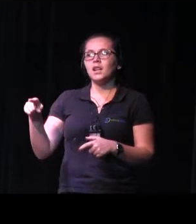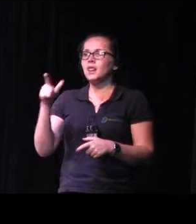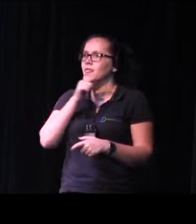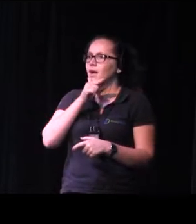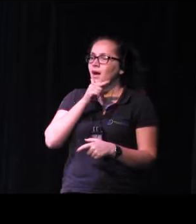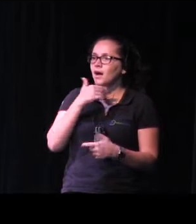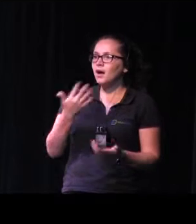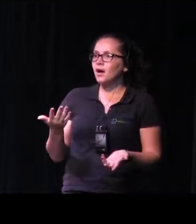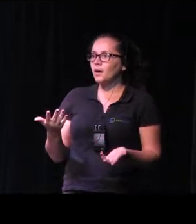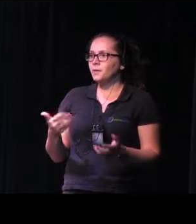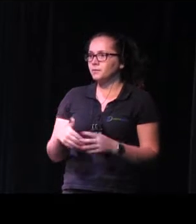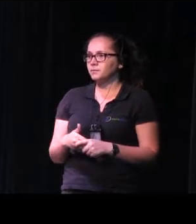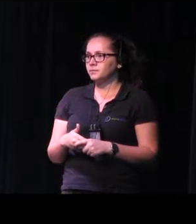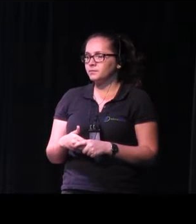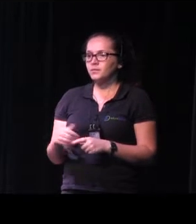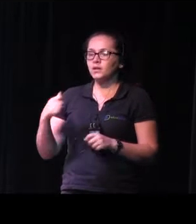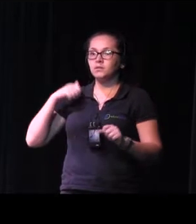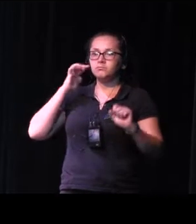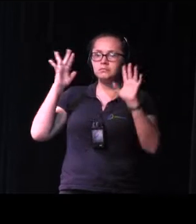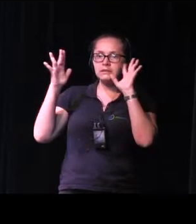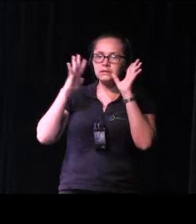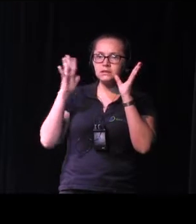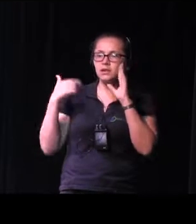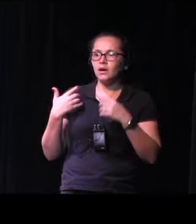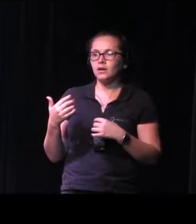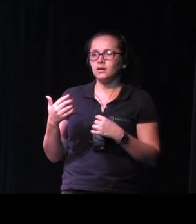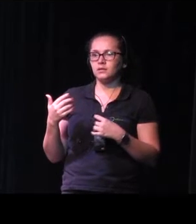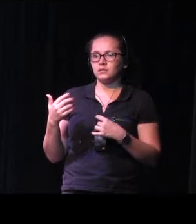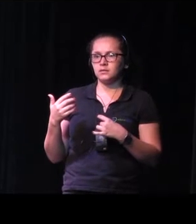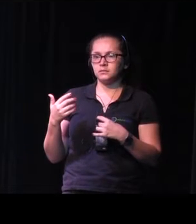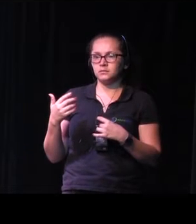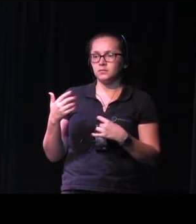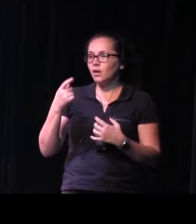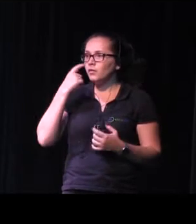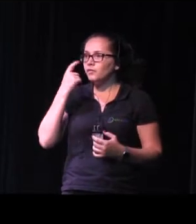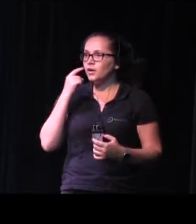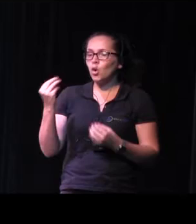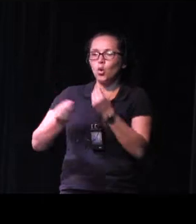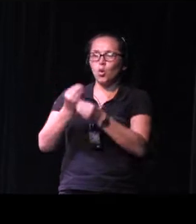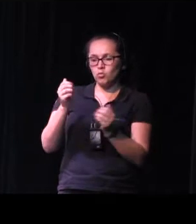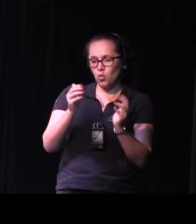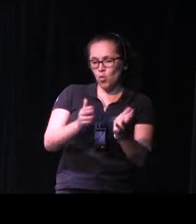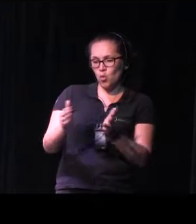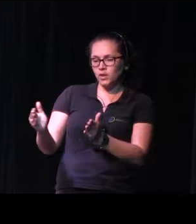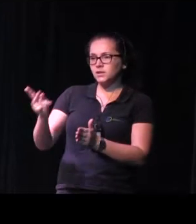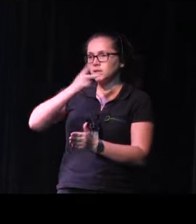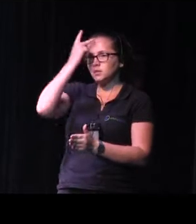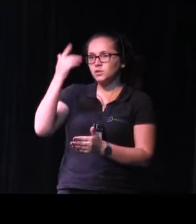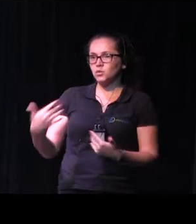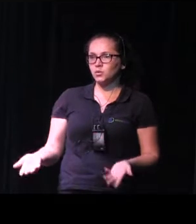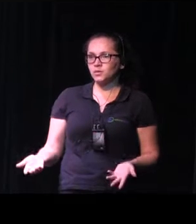as crianças ficam na água e tentar antecipar